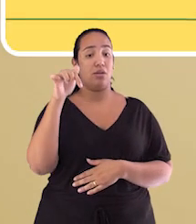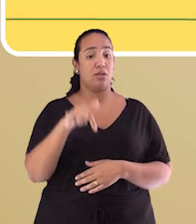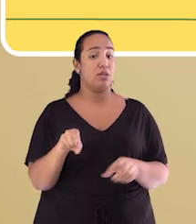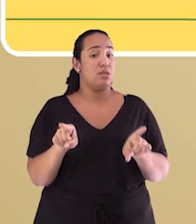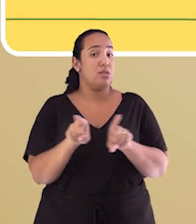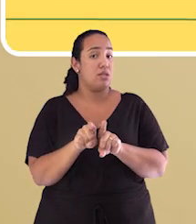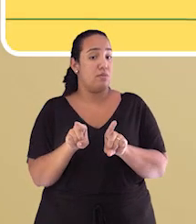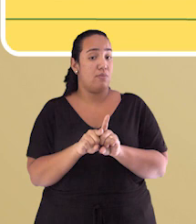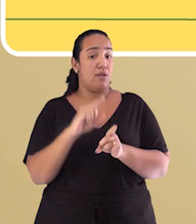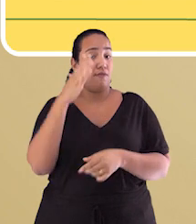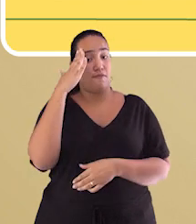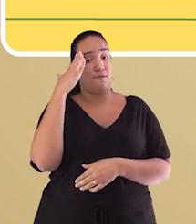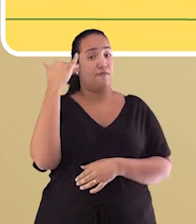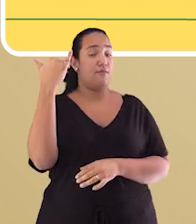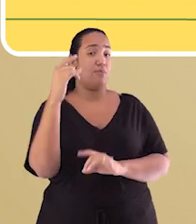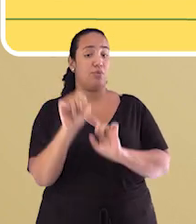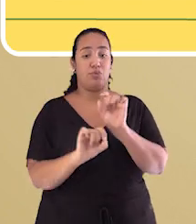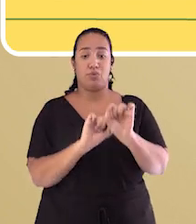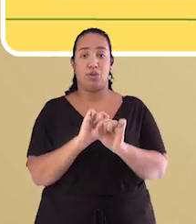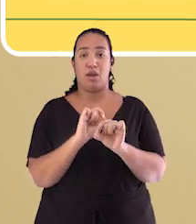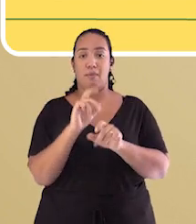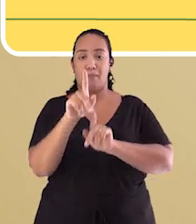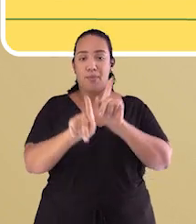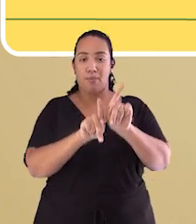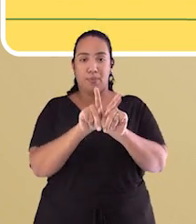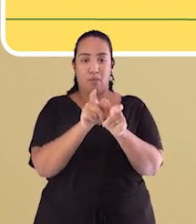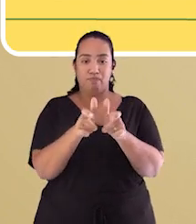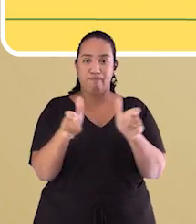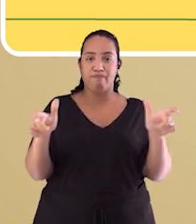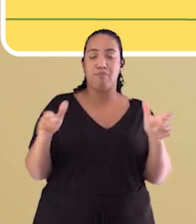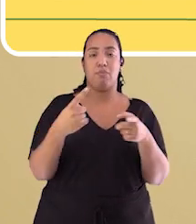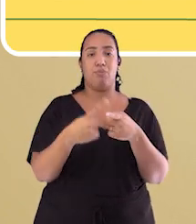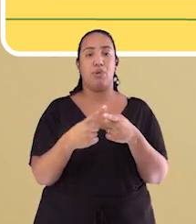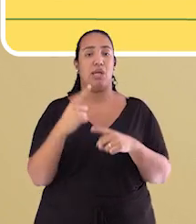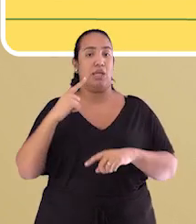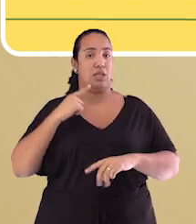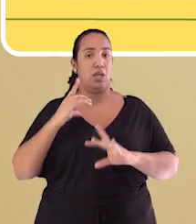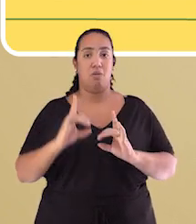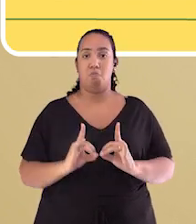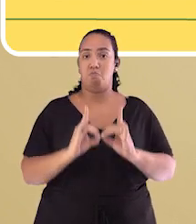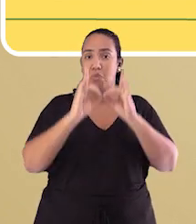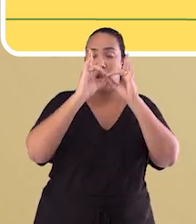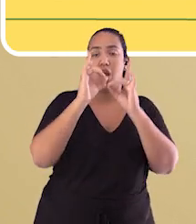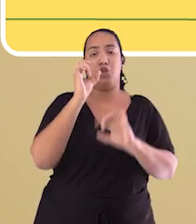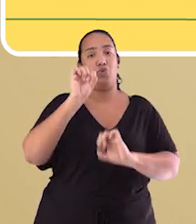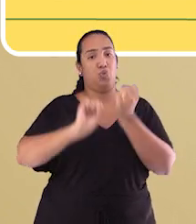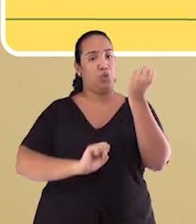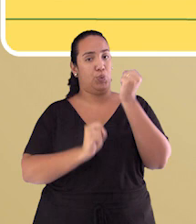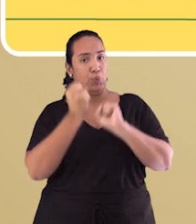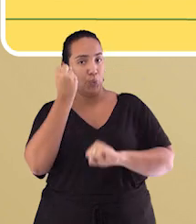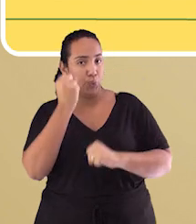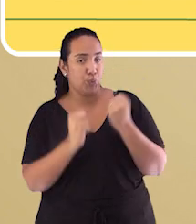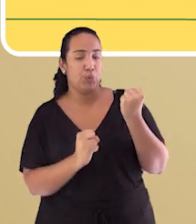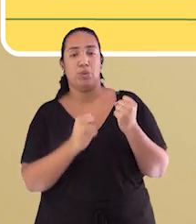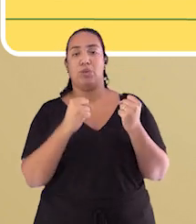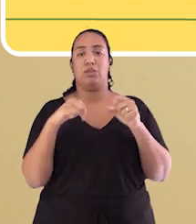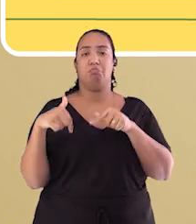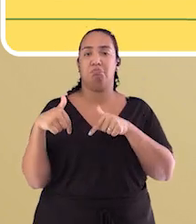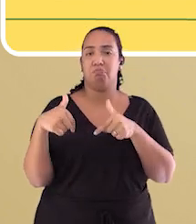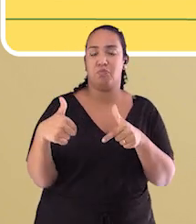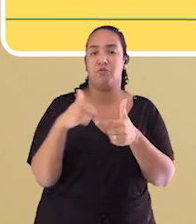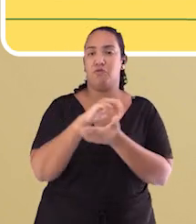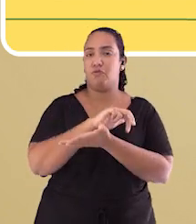são destaque a grande urbanização, com muitos prédios comerciais, indústrias com diversos serviços